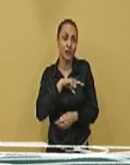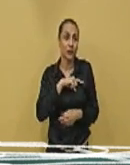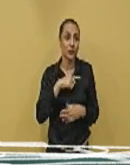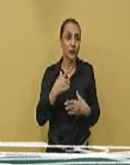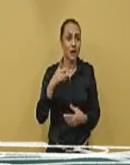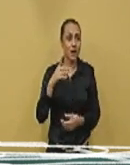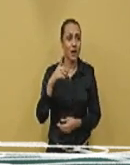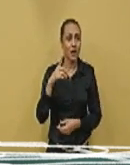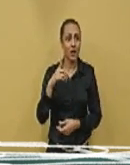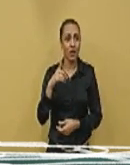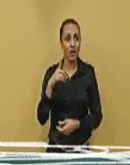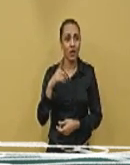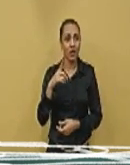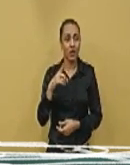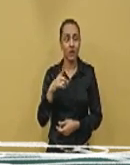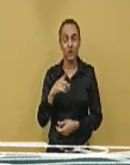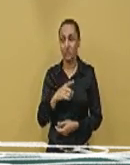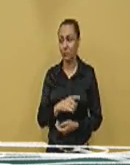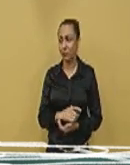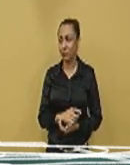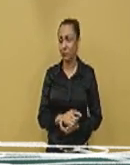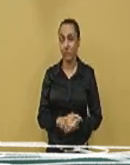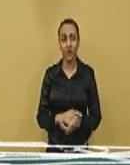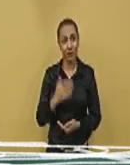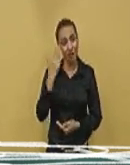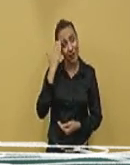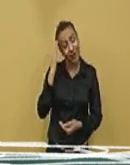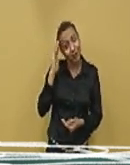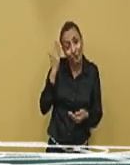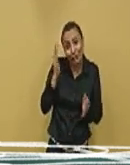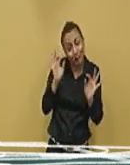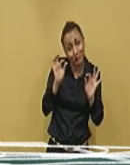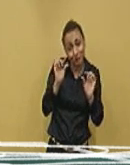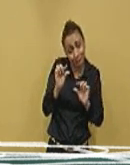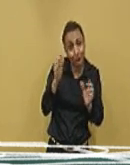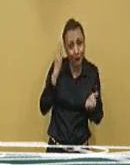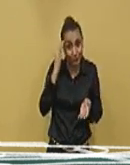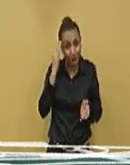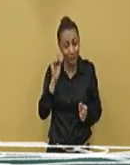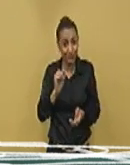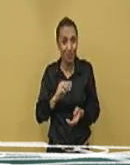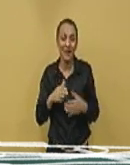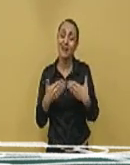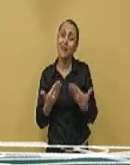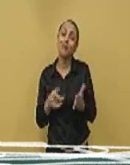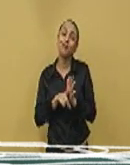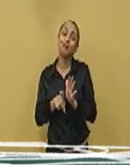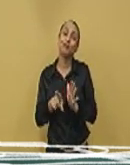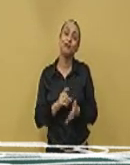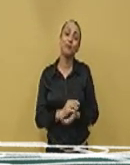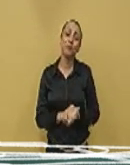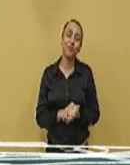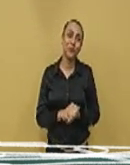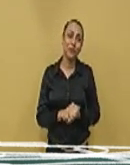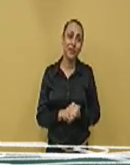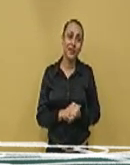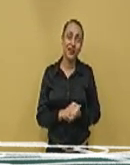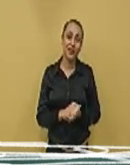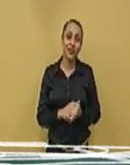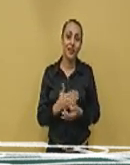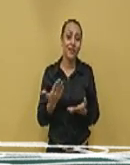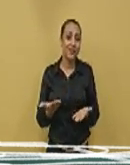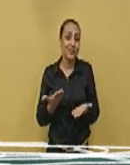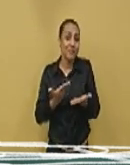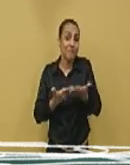CDs. Exato. Eu sou um pouco alienado a essas questões aí, então... eu queria saber se, independente